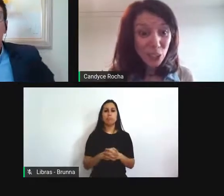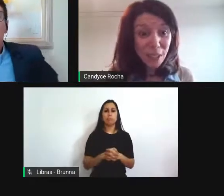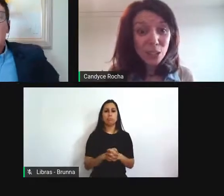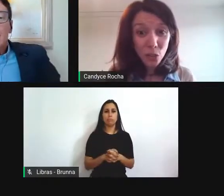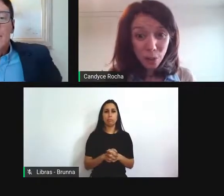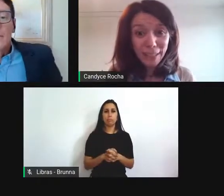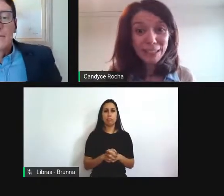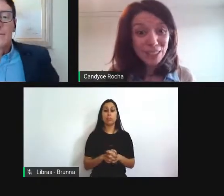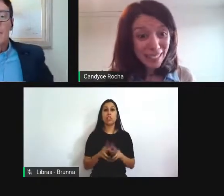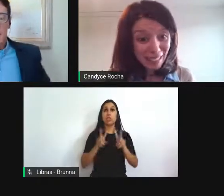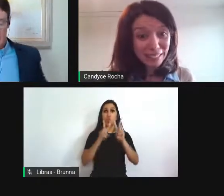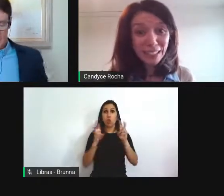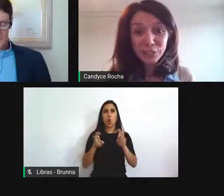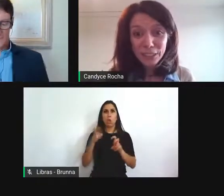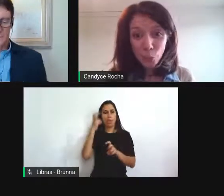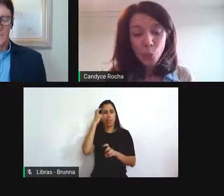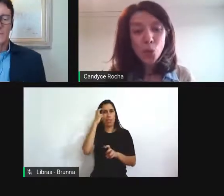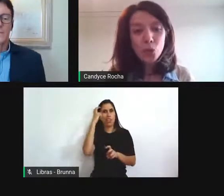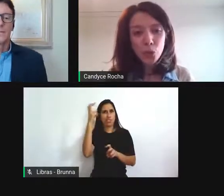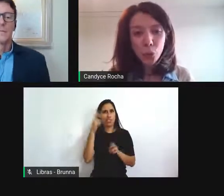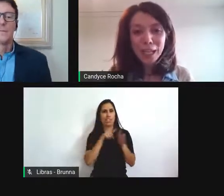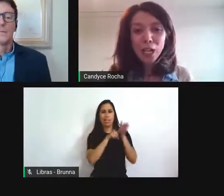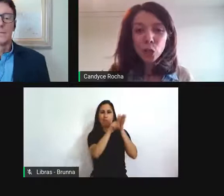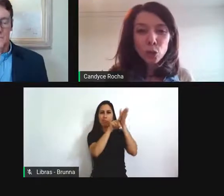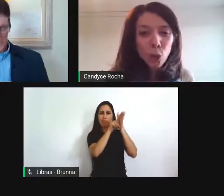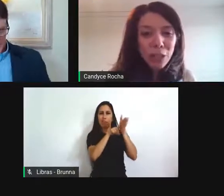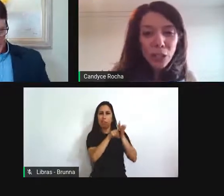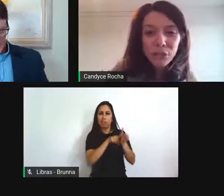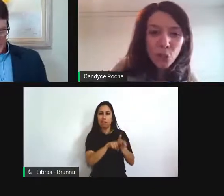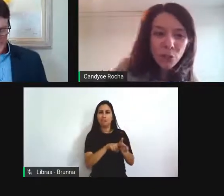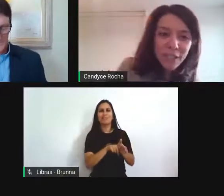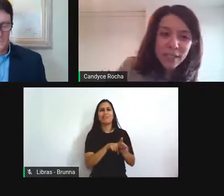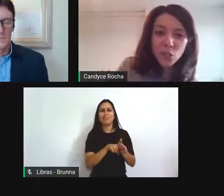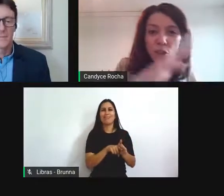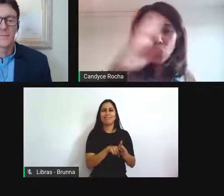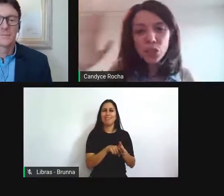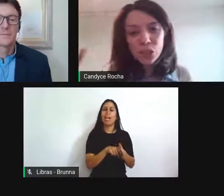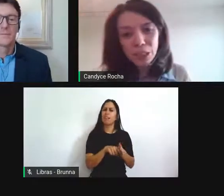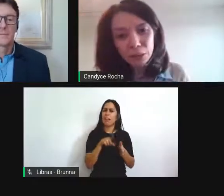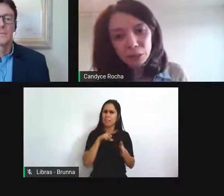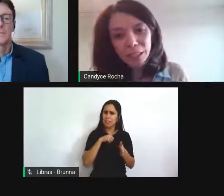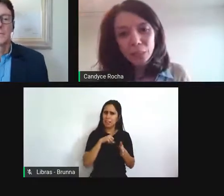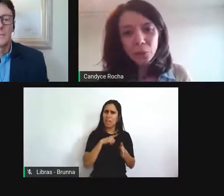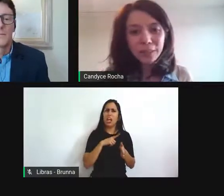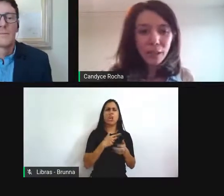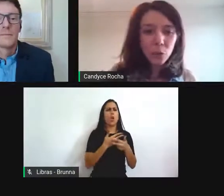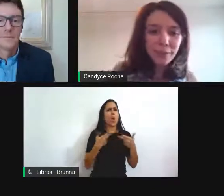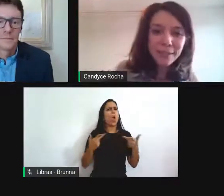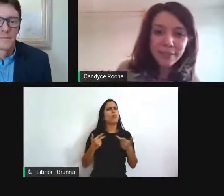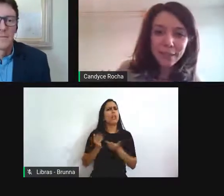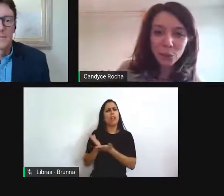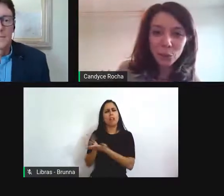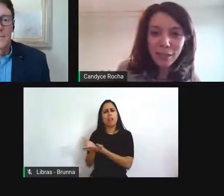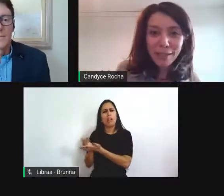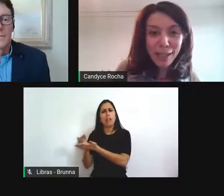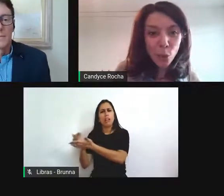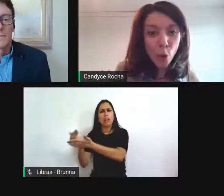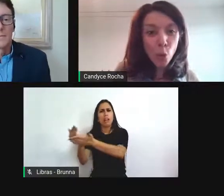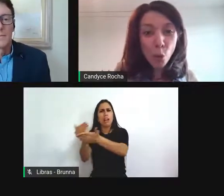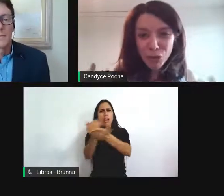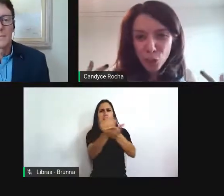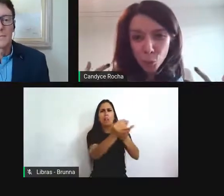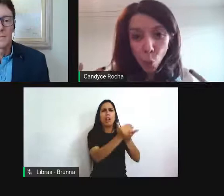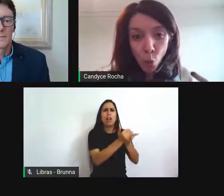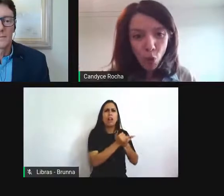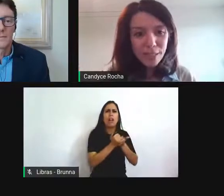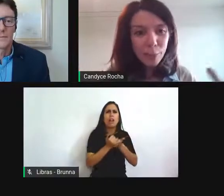a inteligência de coleta de data, e vai ter um pouco sobre toda a nova conversa de digital e o que está acontecendo, né, e